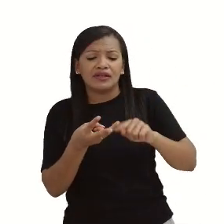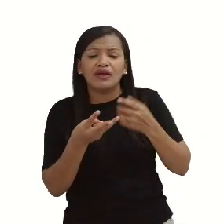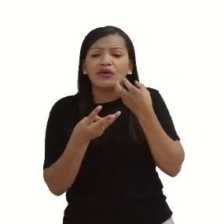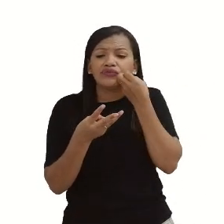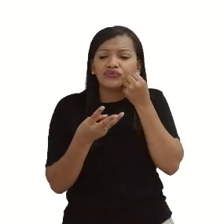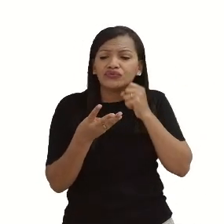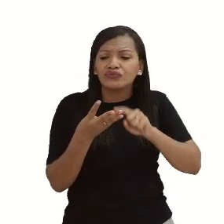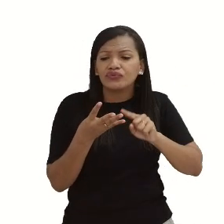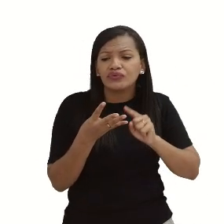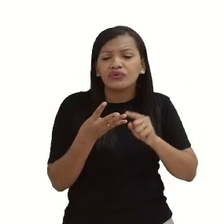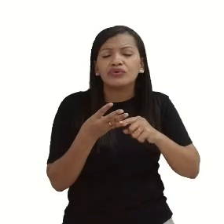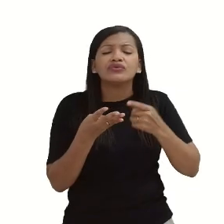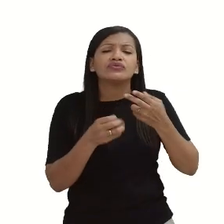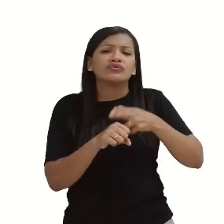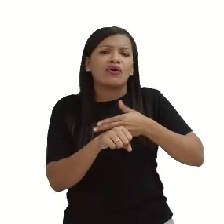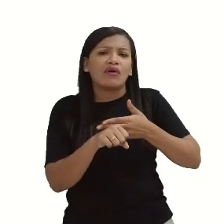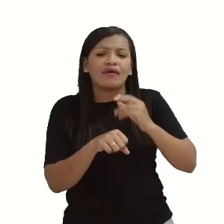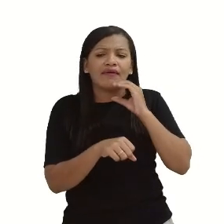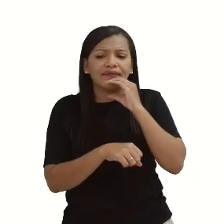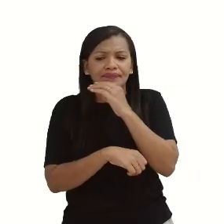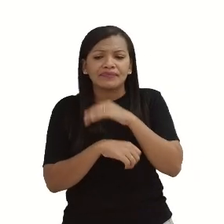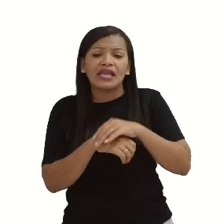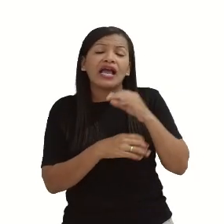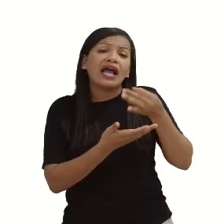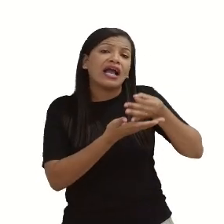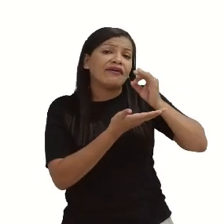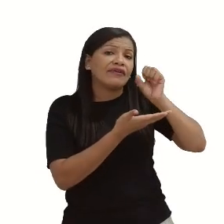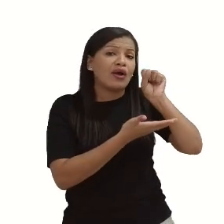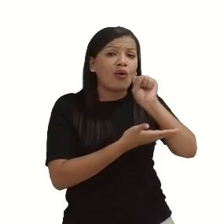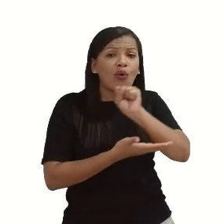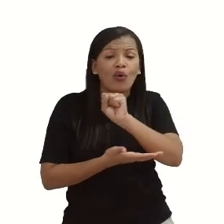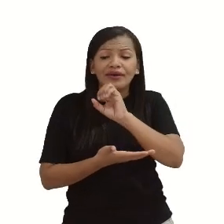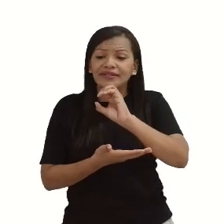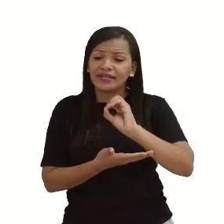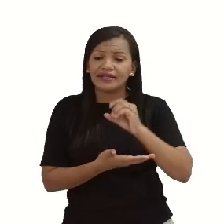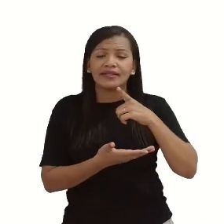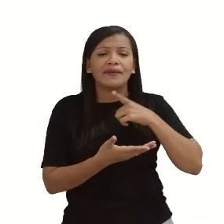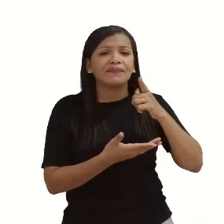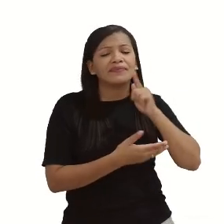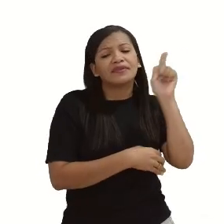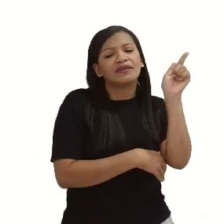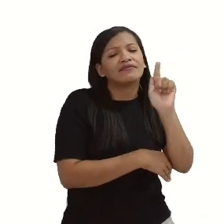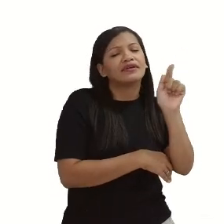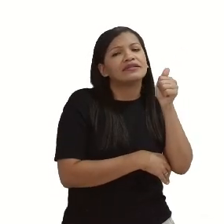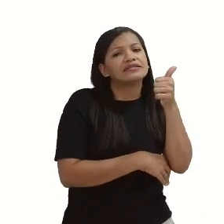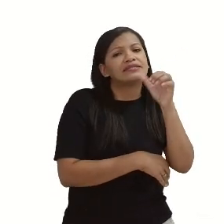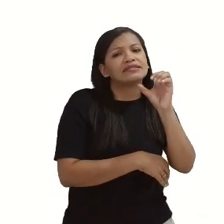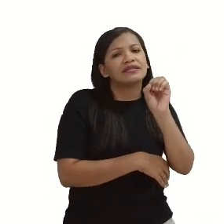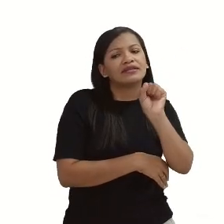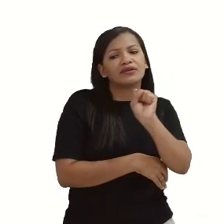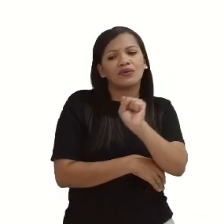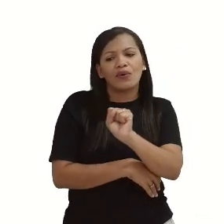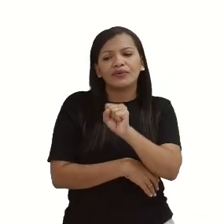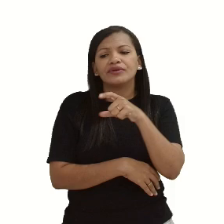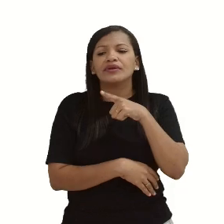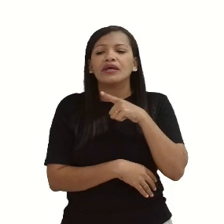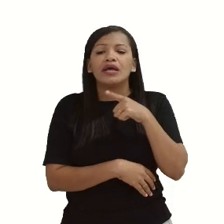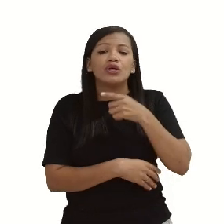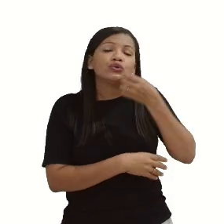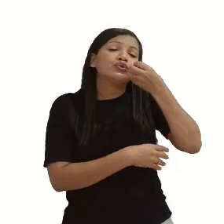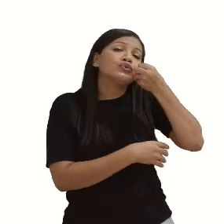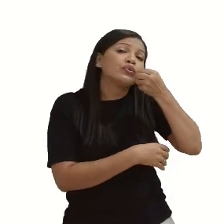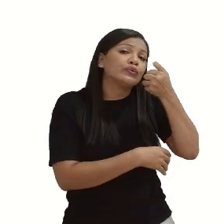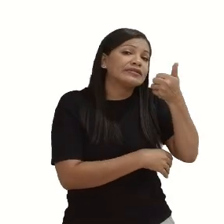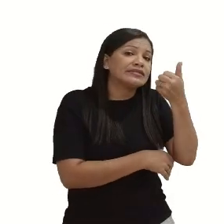foi 80, refrigerante 108, suco 130, cachorro quente 30. Qual daqueles